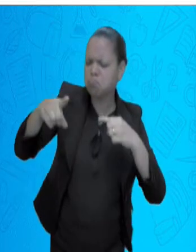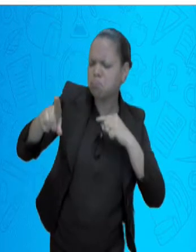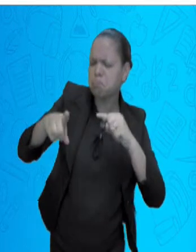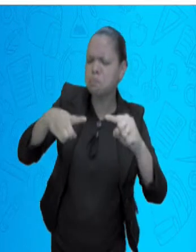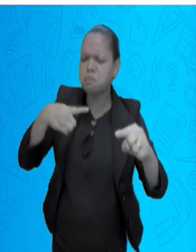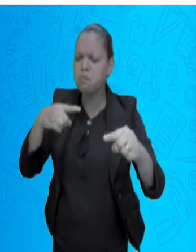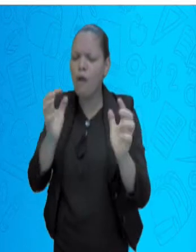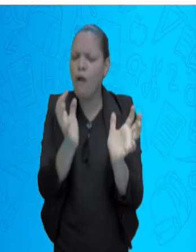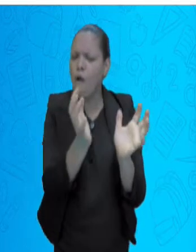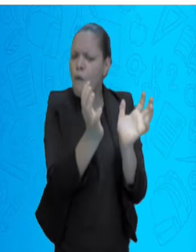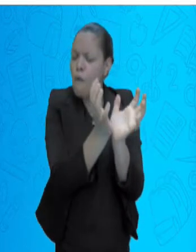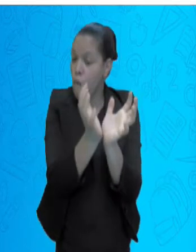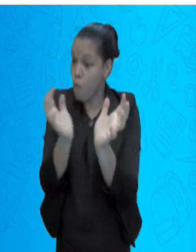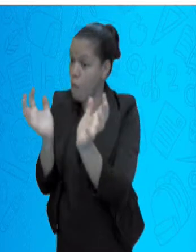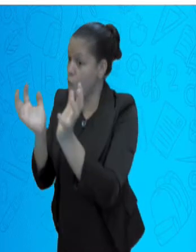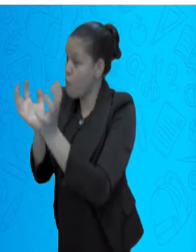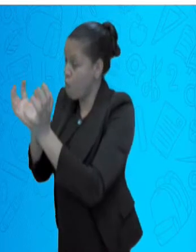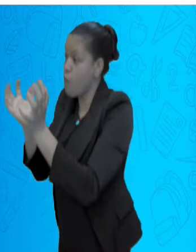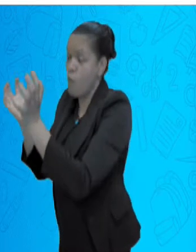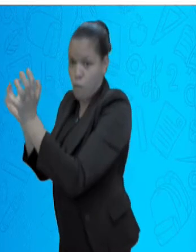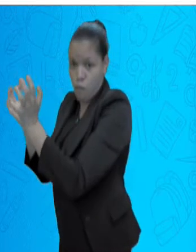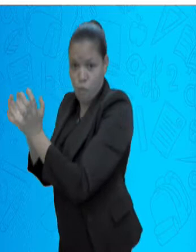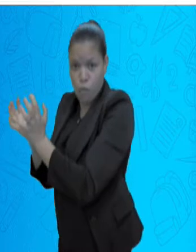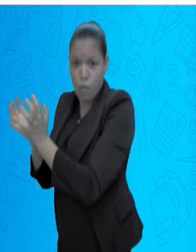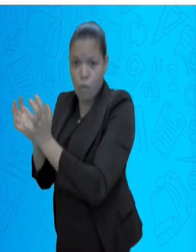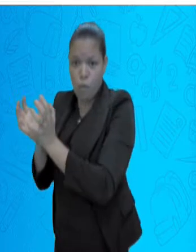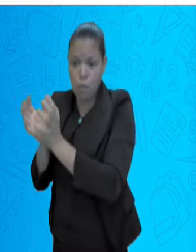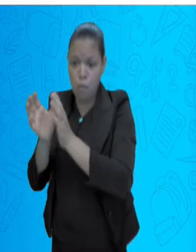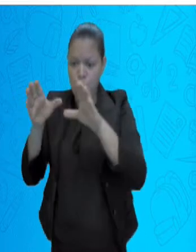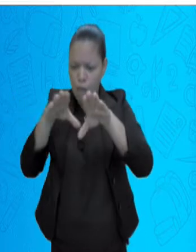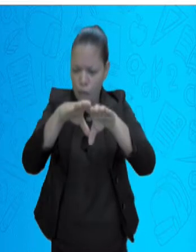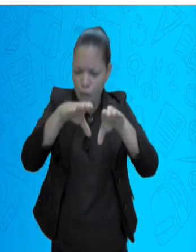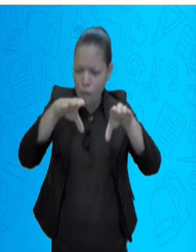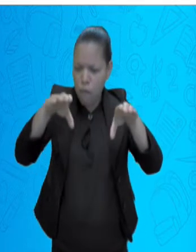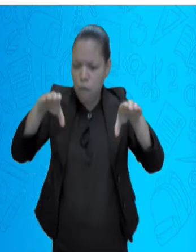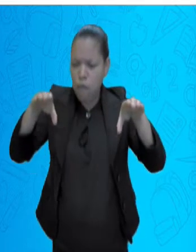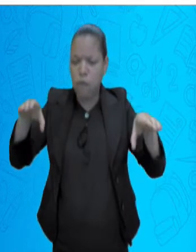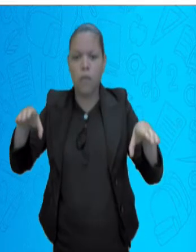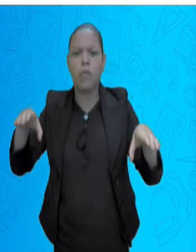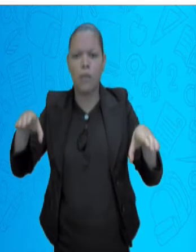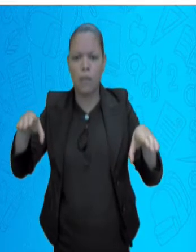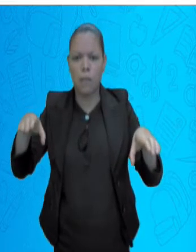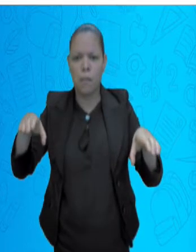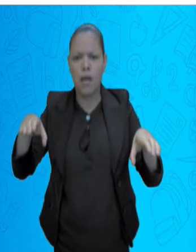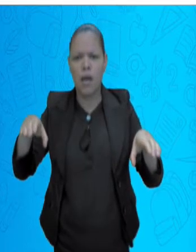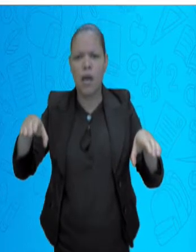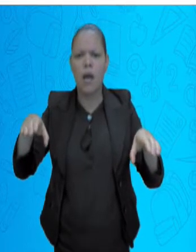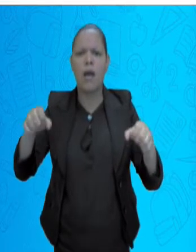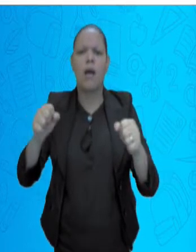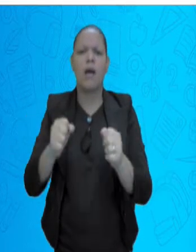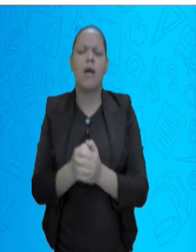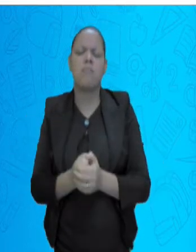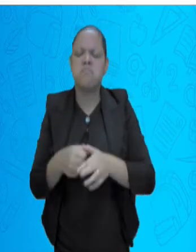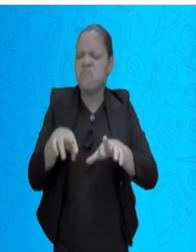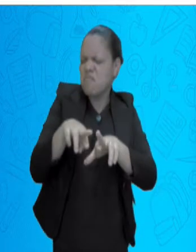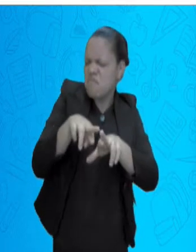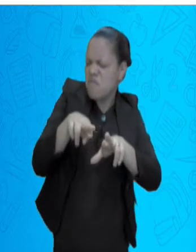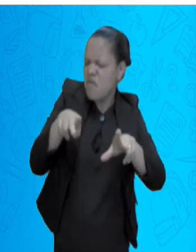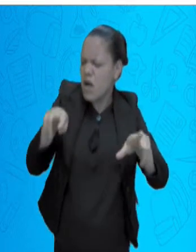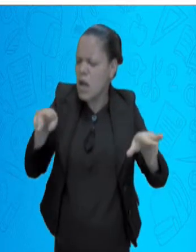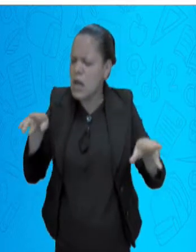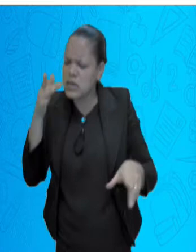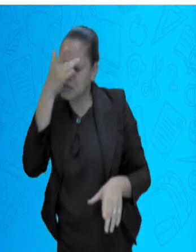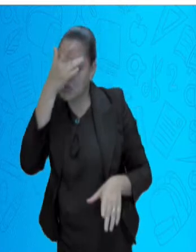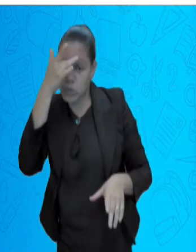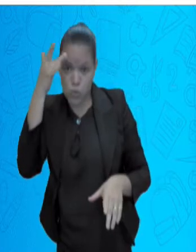compreendido entre o palco e a plateia. O termo provém da língua grega e significa lugar